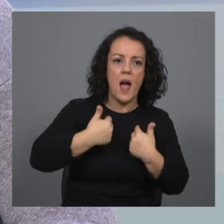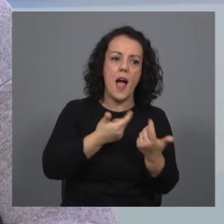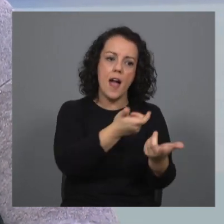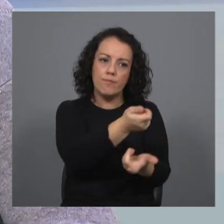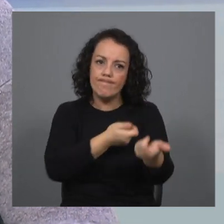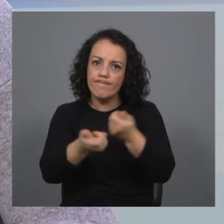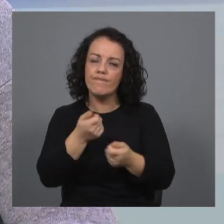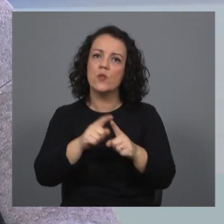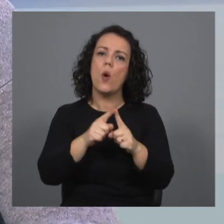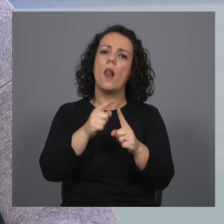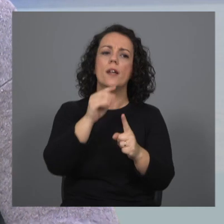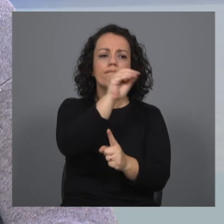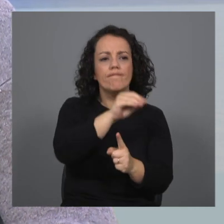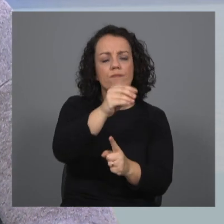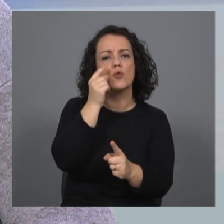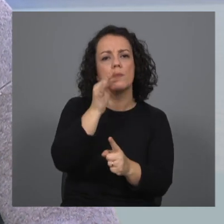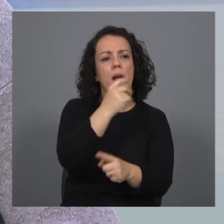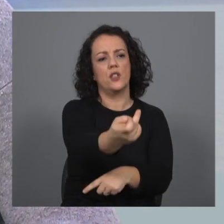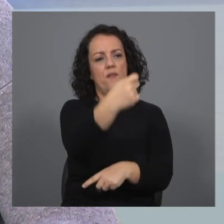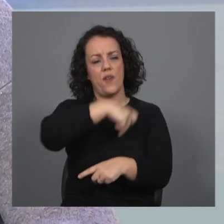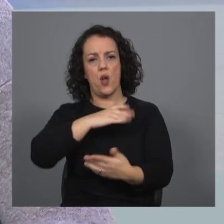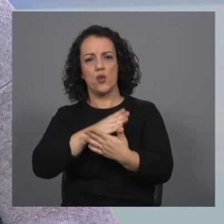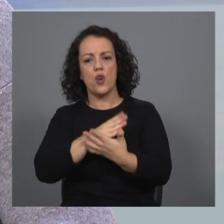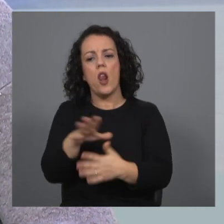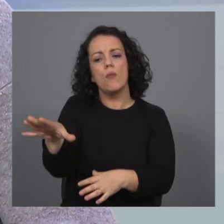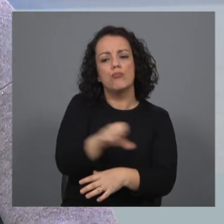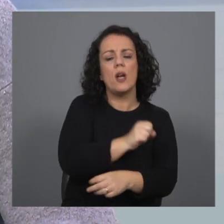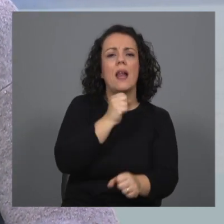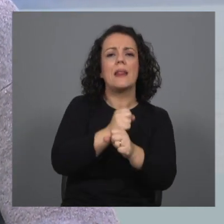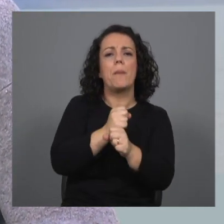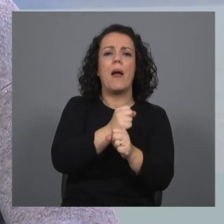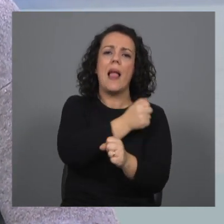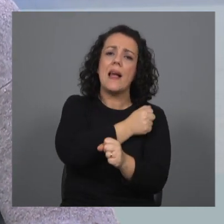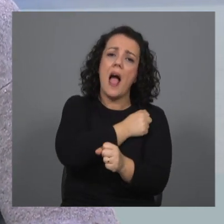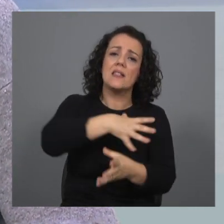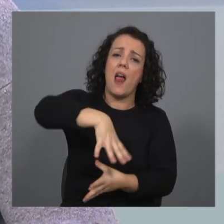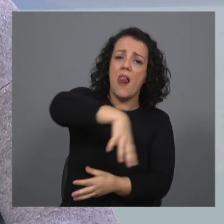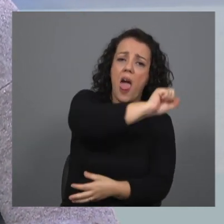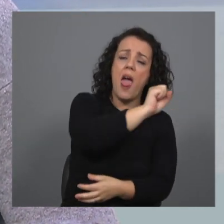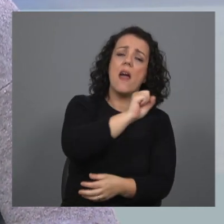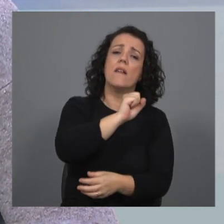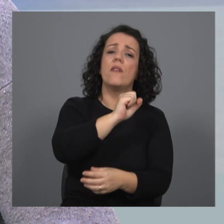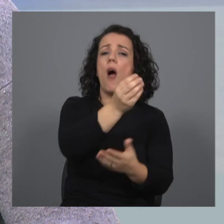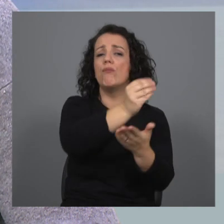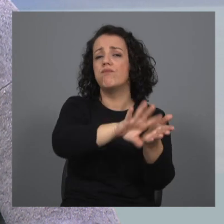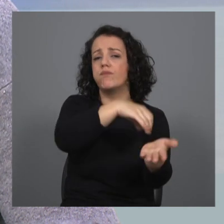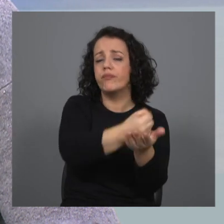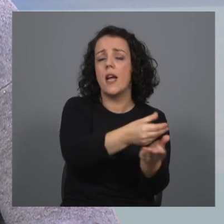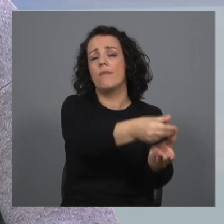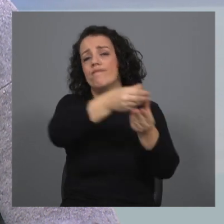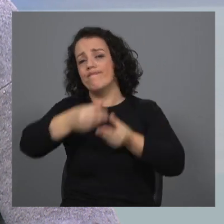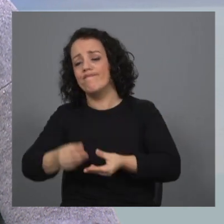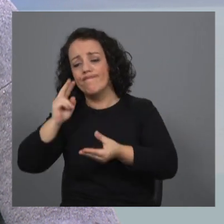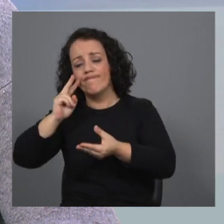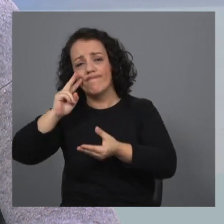vão com periodicidade à escola, buscar trabalhos de casa e levar os trabalhos para corrigir, mas, enfim, depende muito da boa vontade